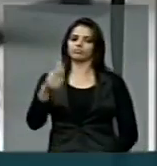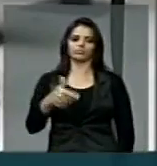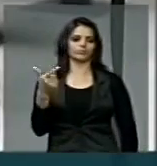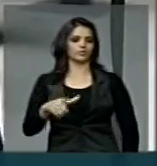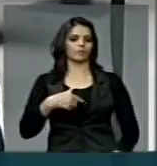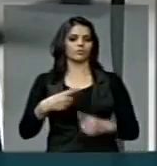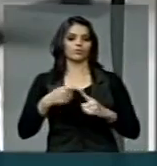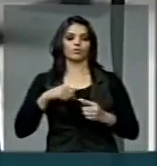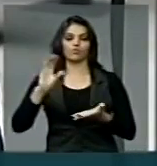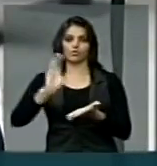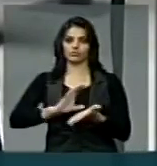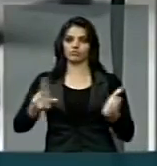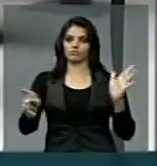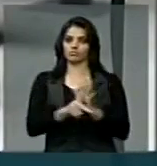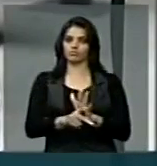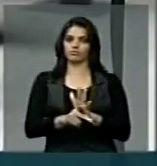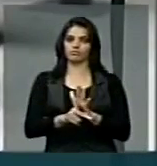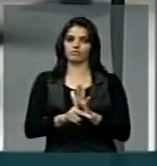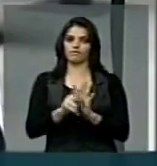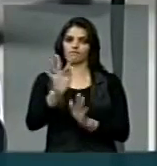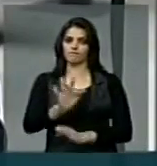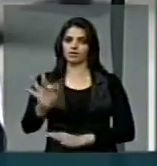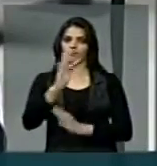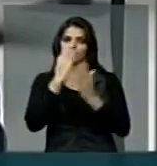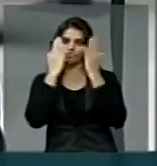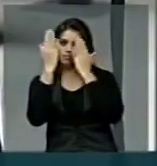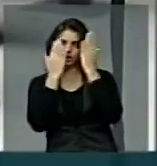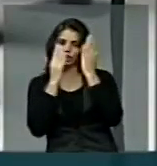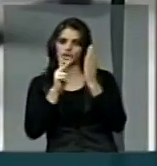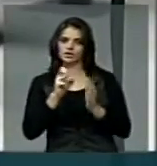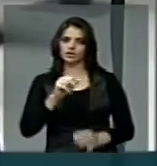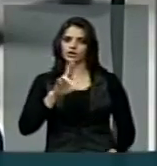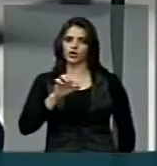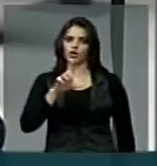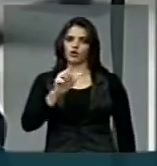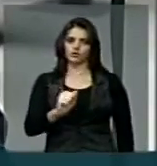pelo Conselho Federal de Psicologia. Seria isso, presidente.